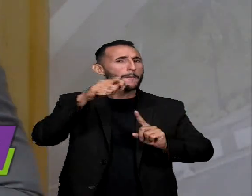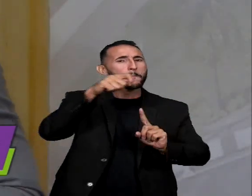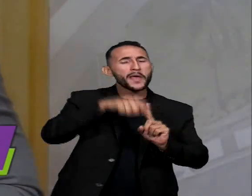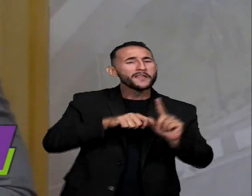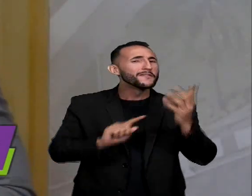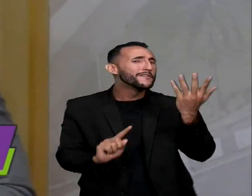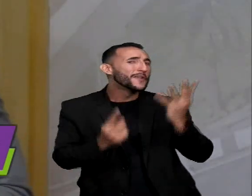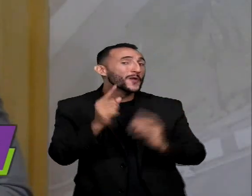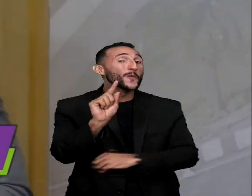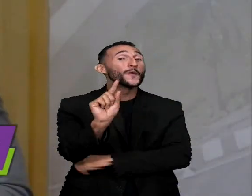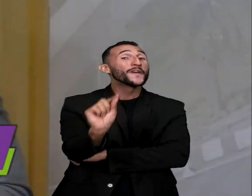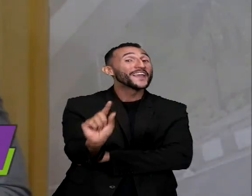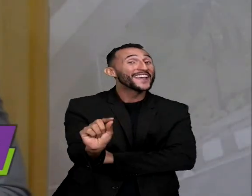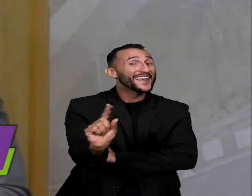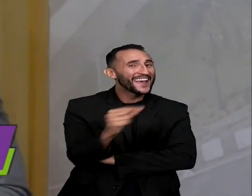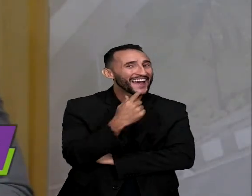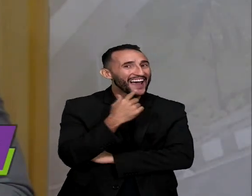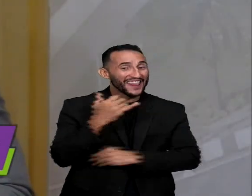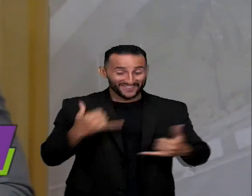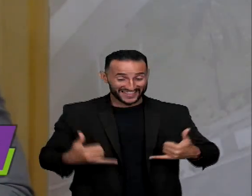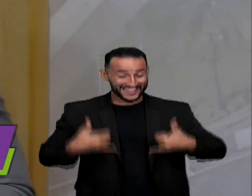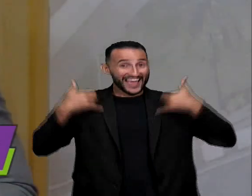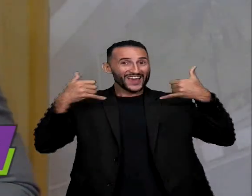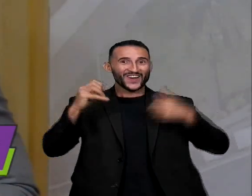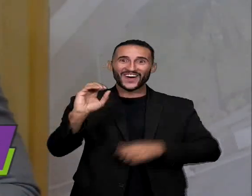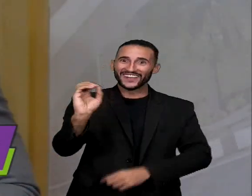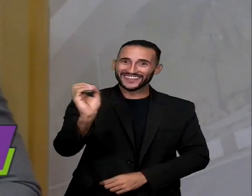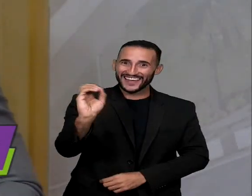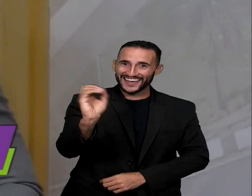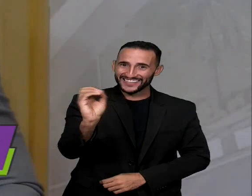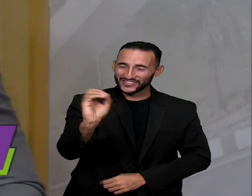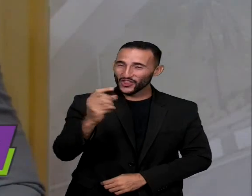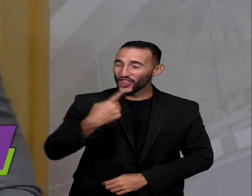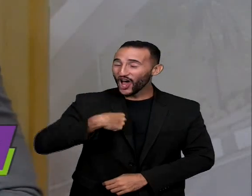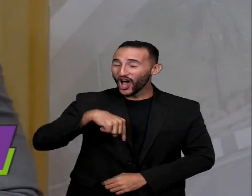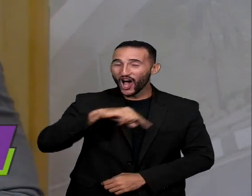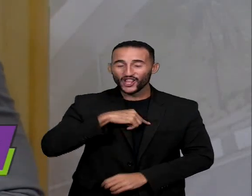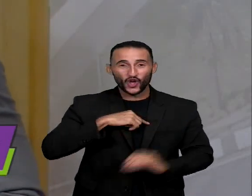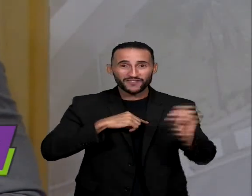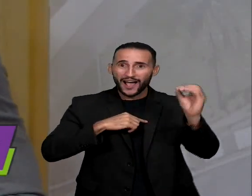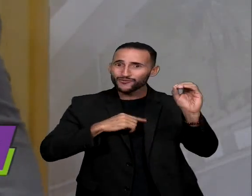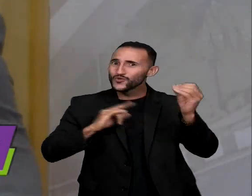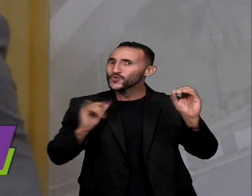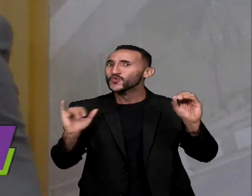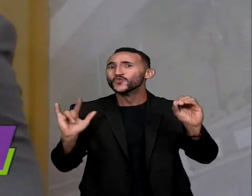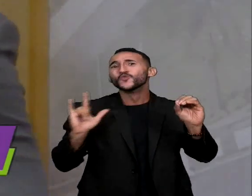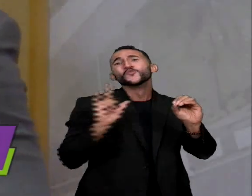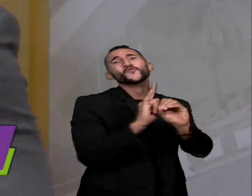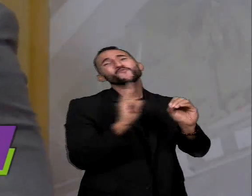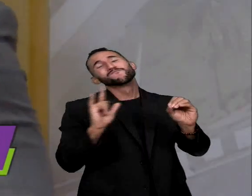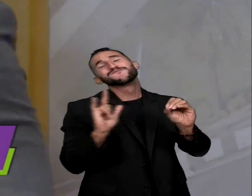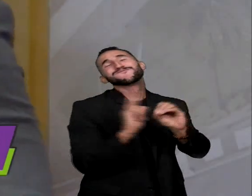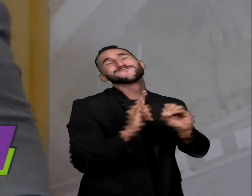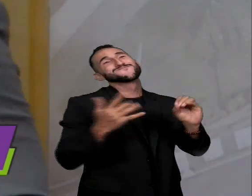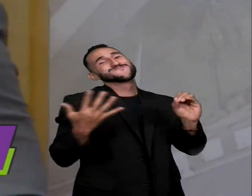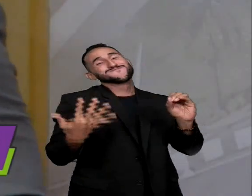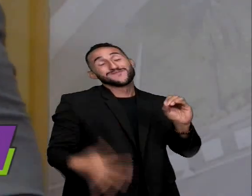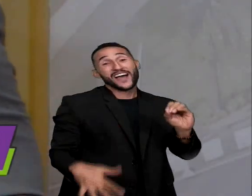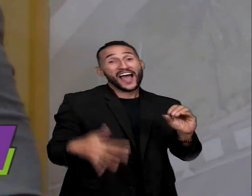do aniversário da nossa cidade a cidade que a gente ama que é a cidade de Osasco né Vamos completar